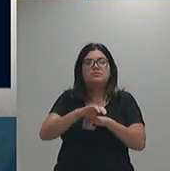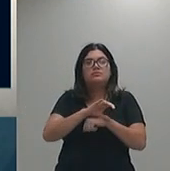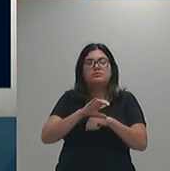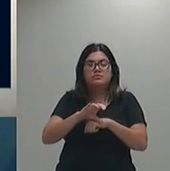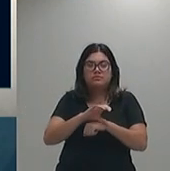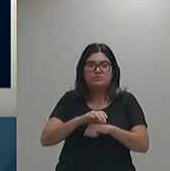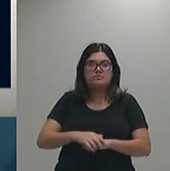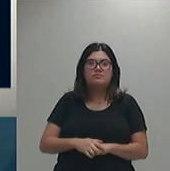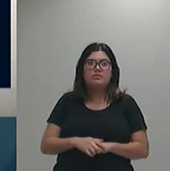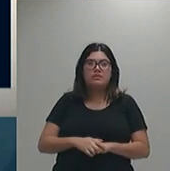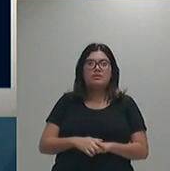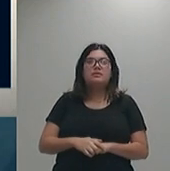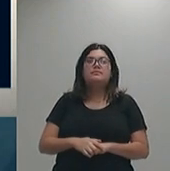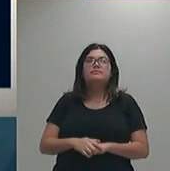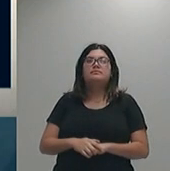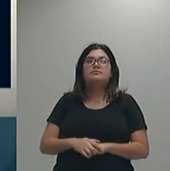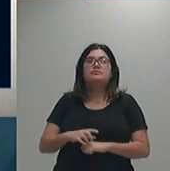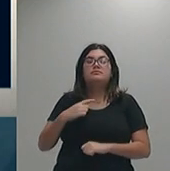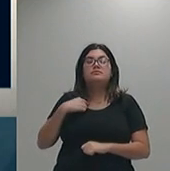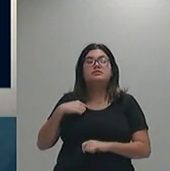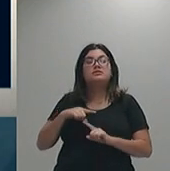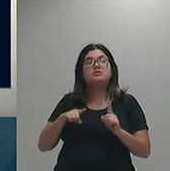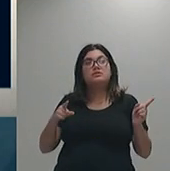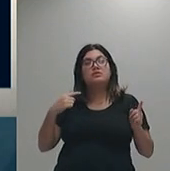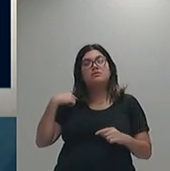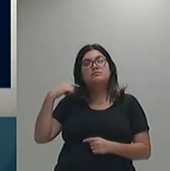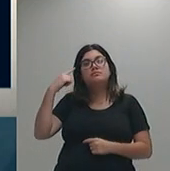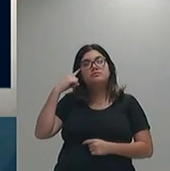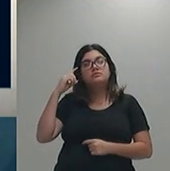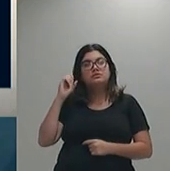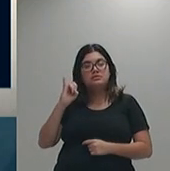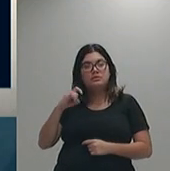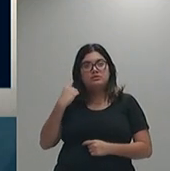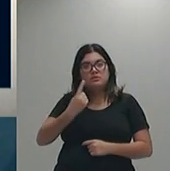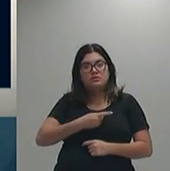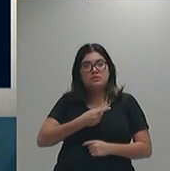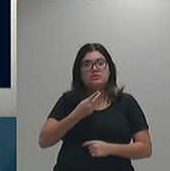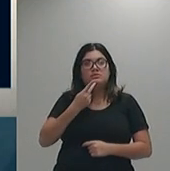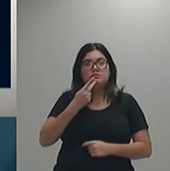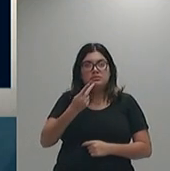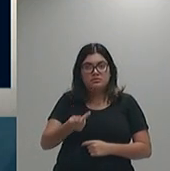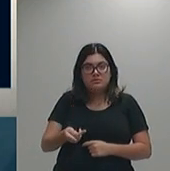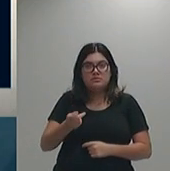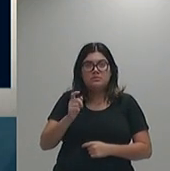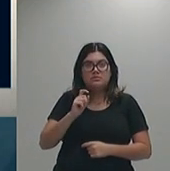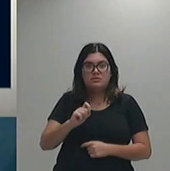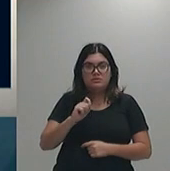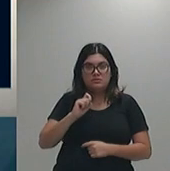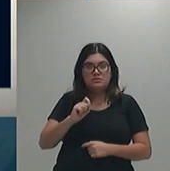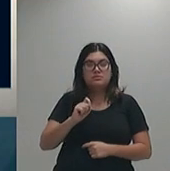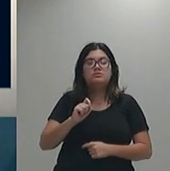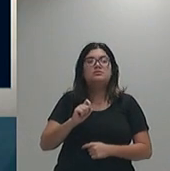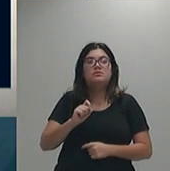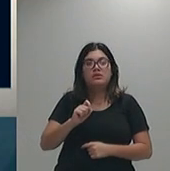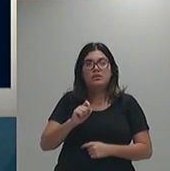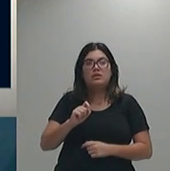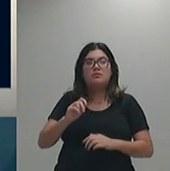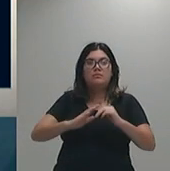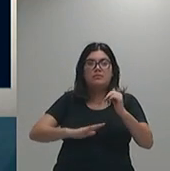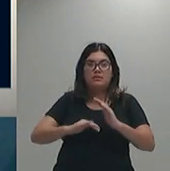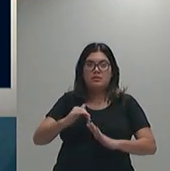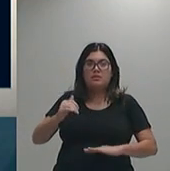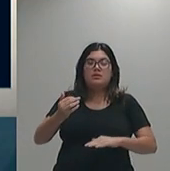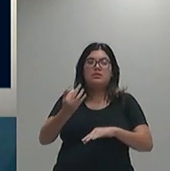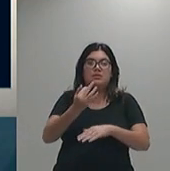mas é eu penso que se nós quisermos que se aplica na ausência do